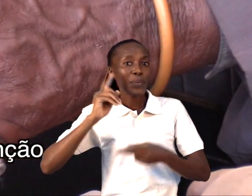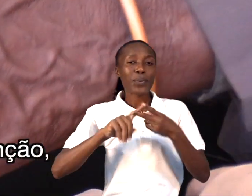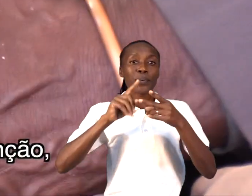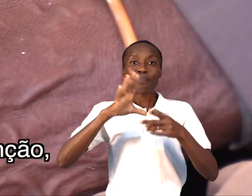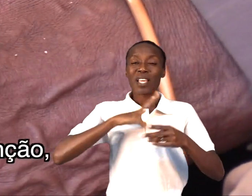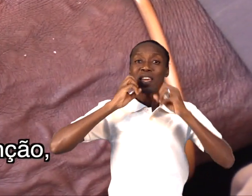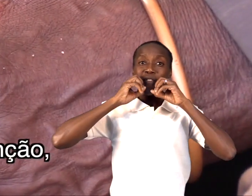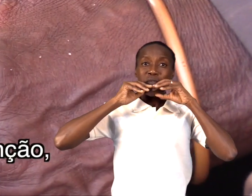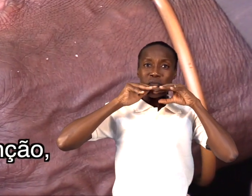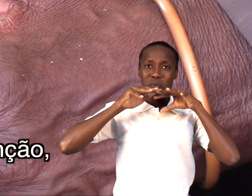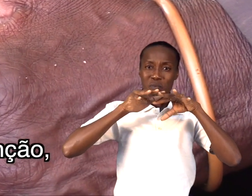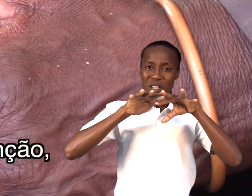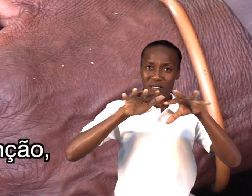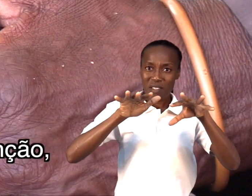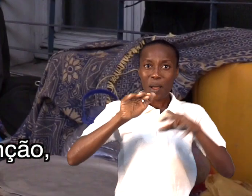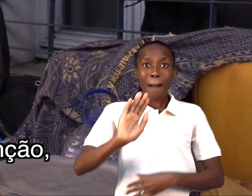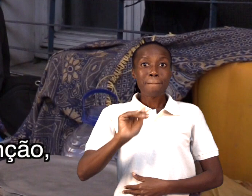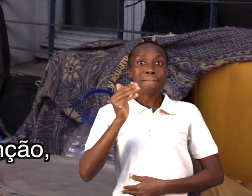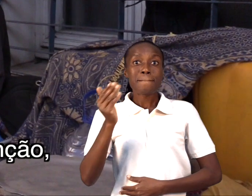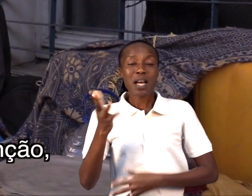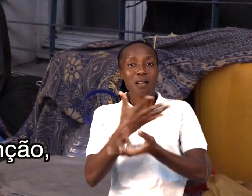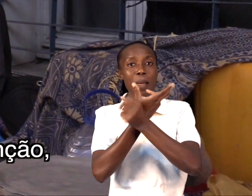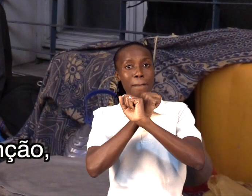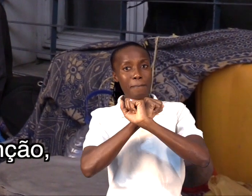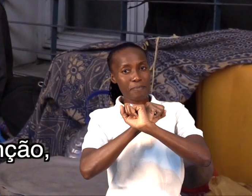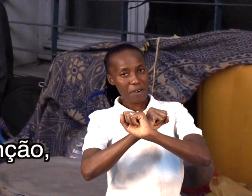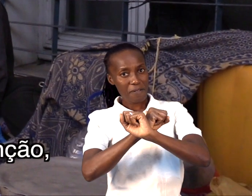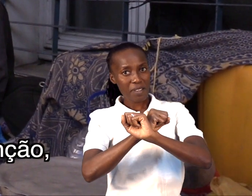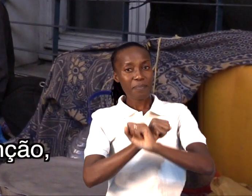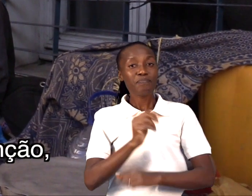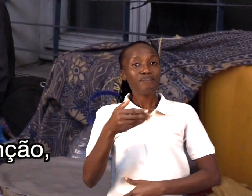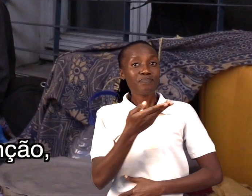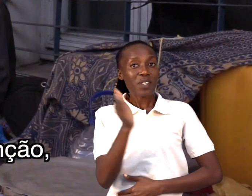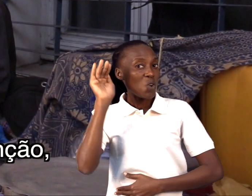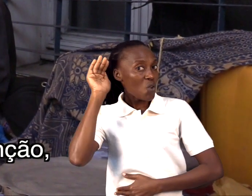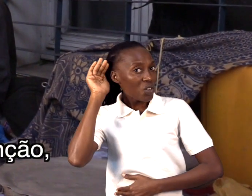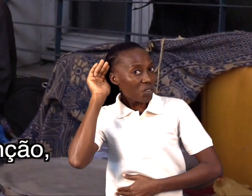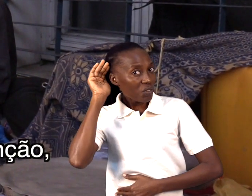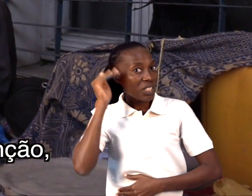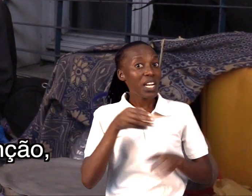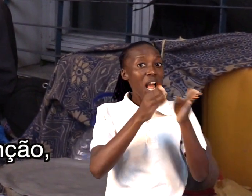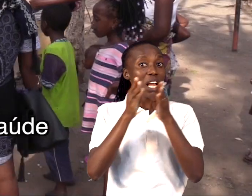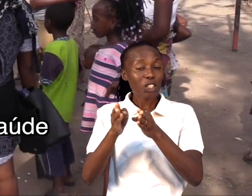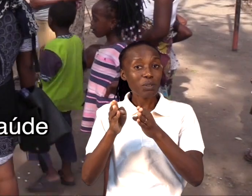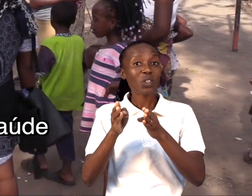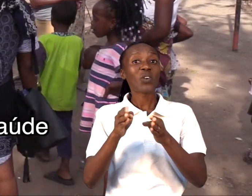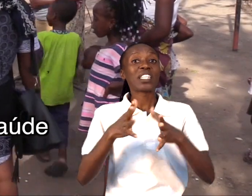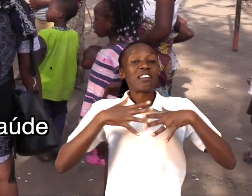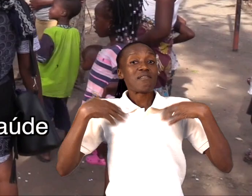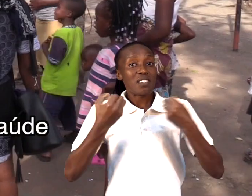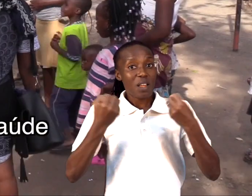Escutem as rádios, temos mensagens referentes à prevenção